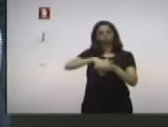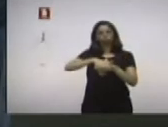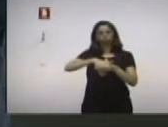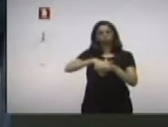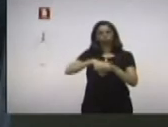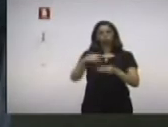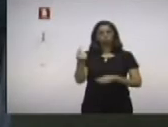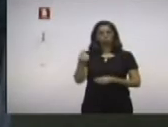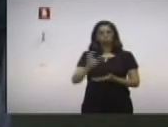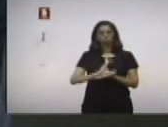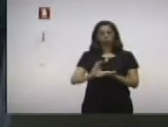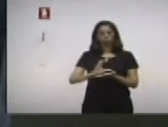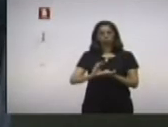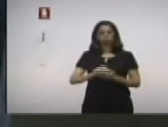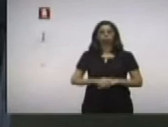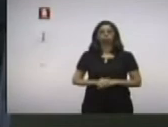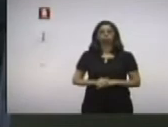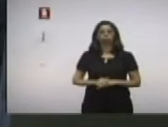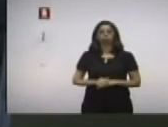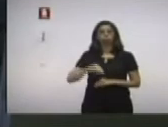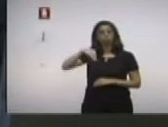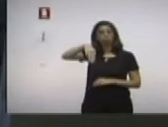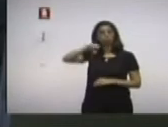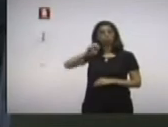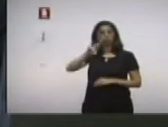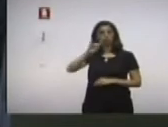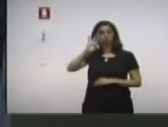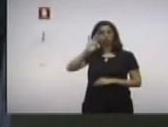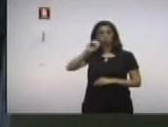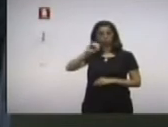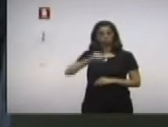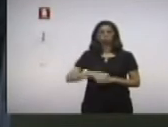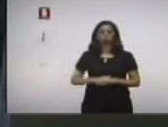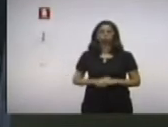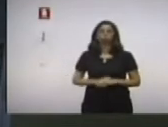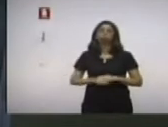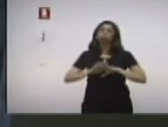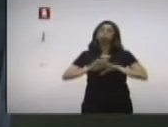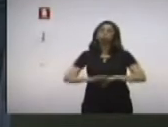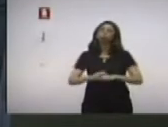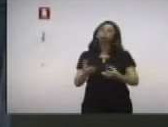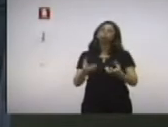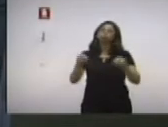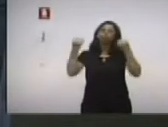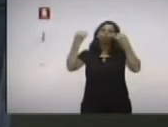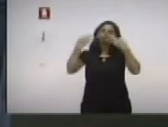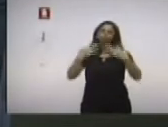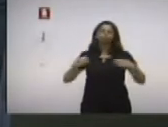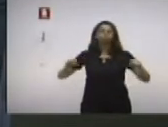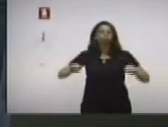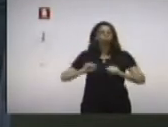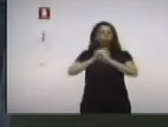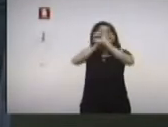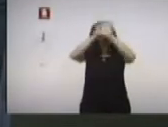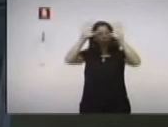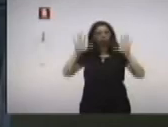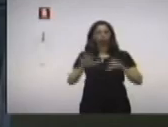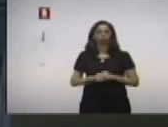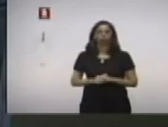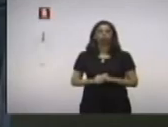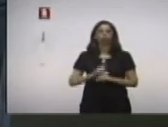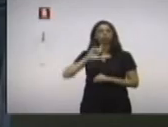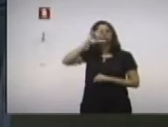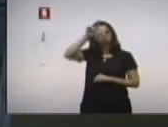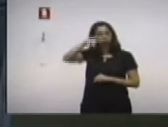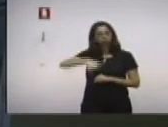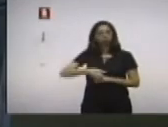as duas votações de mérito eu gostaria apenas de deixar claro aqui as observações mais sensíveis